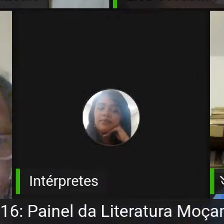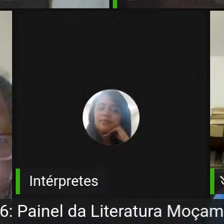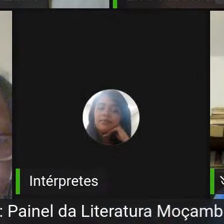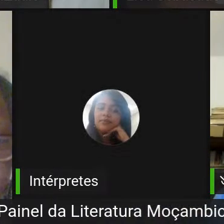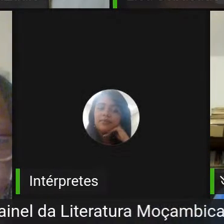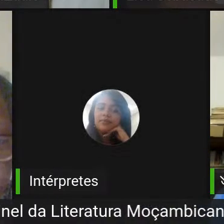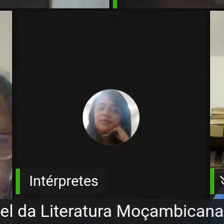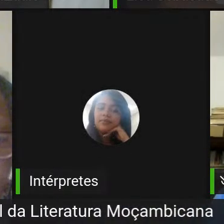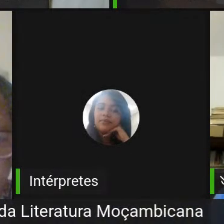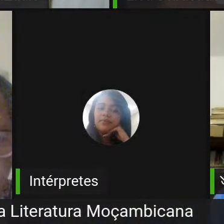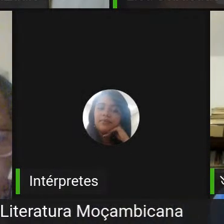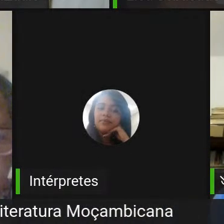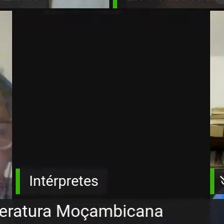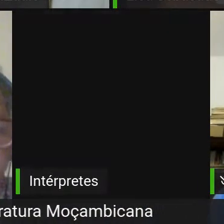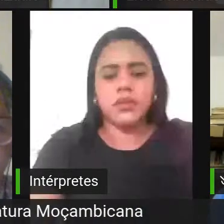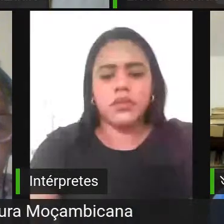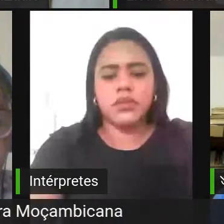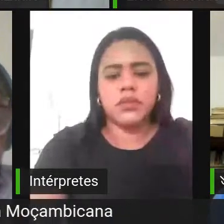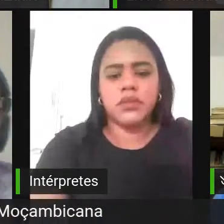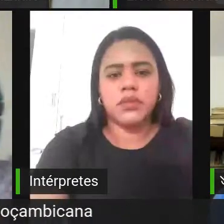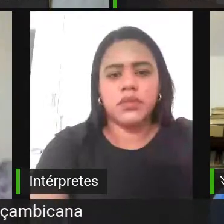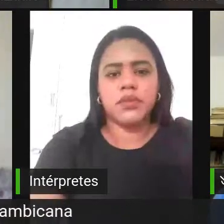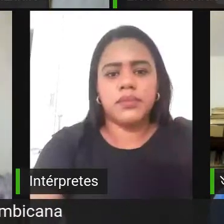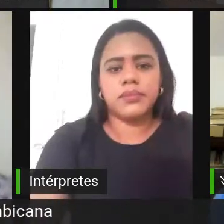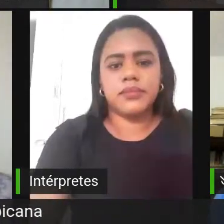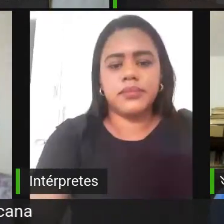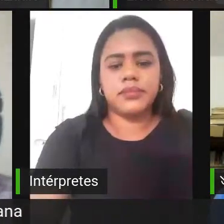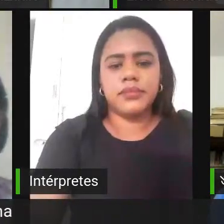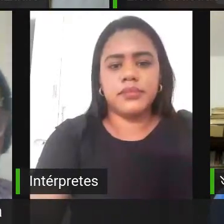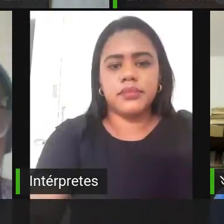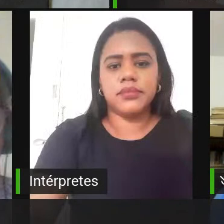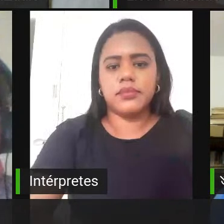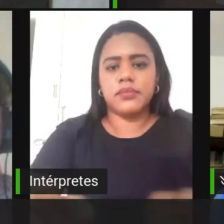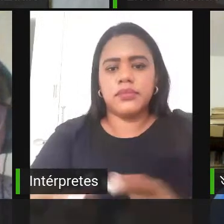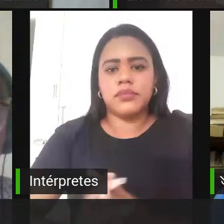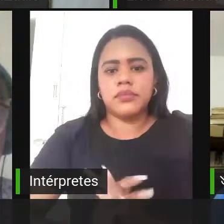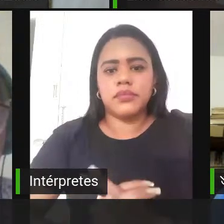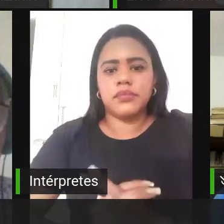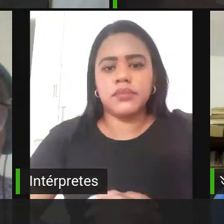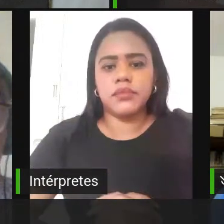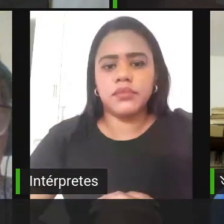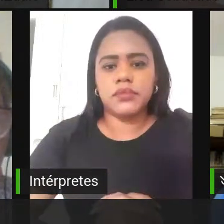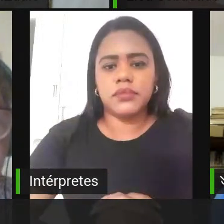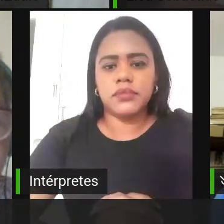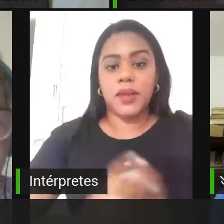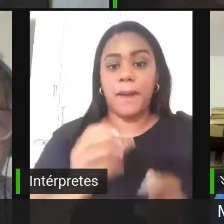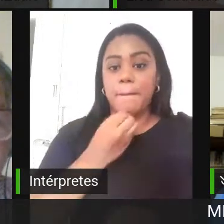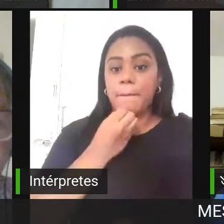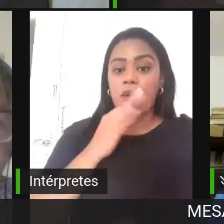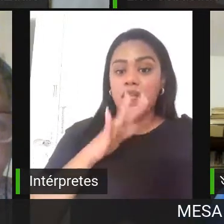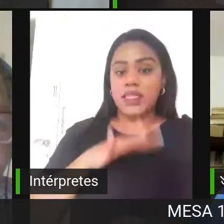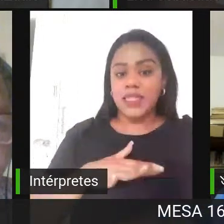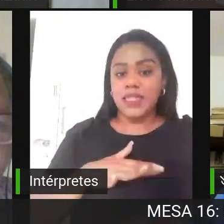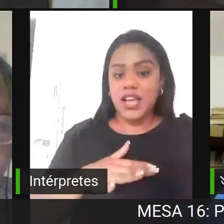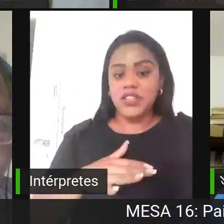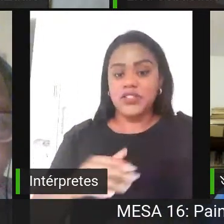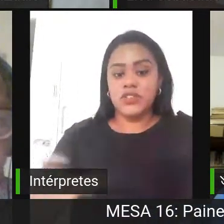Ok. Muito boa tarde. Eu então vou iniciar esta conversa